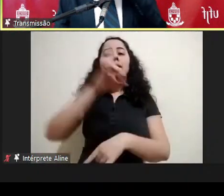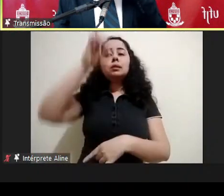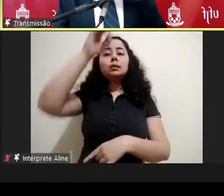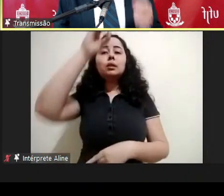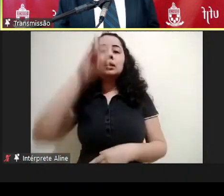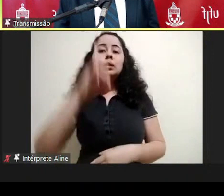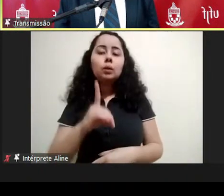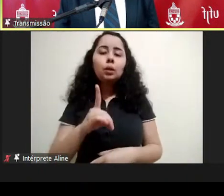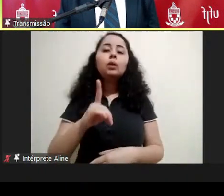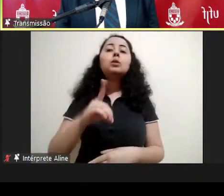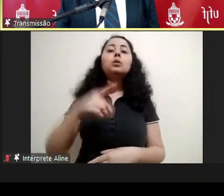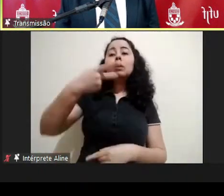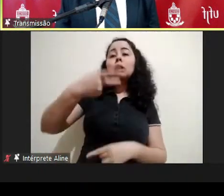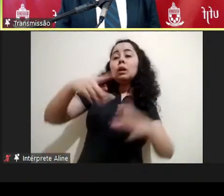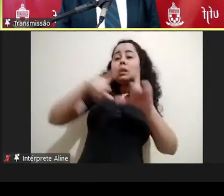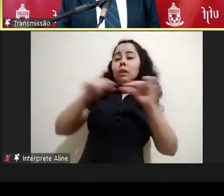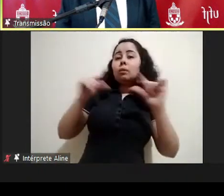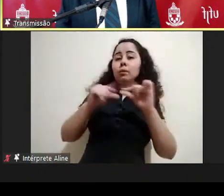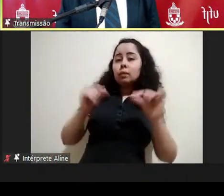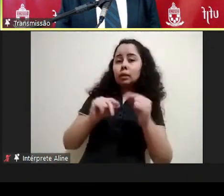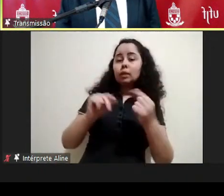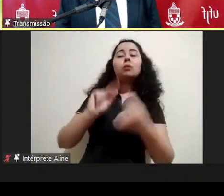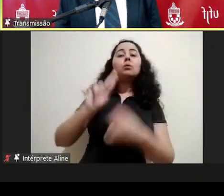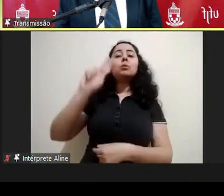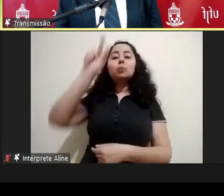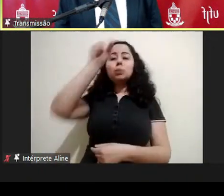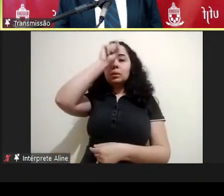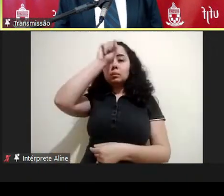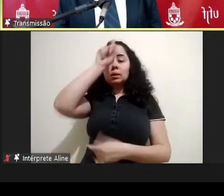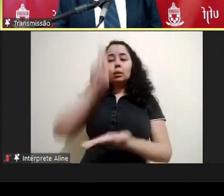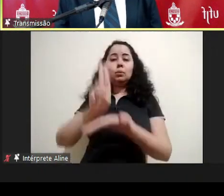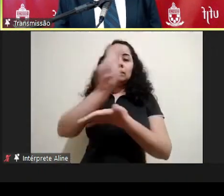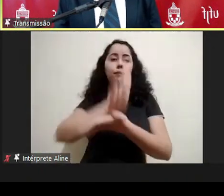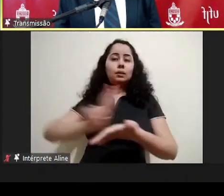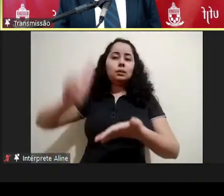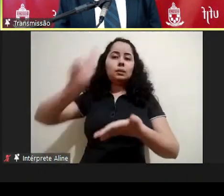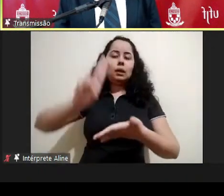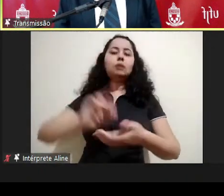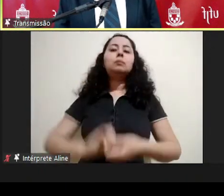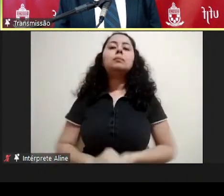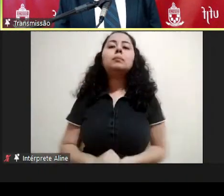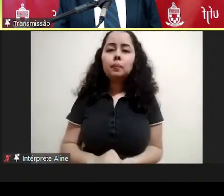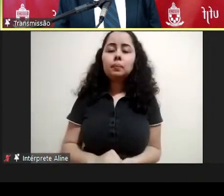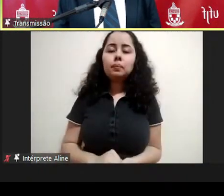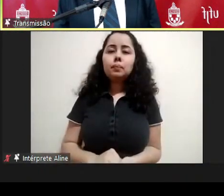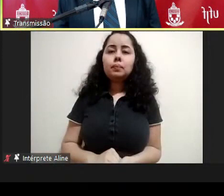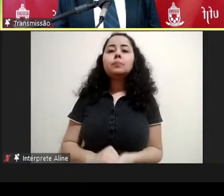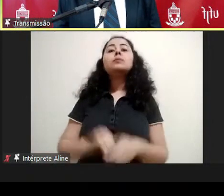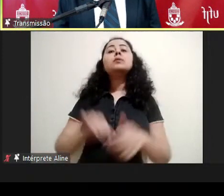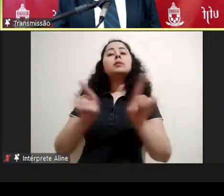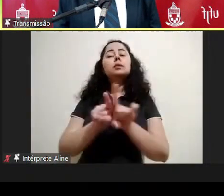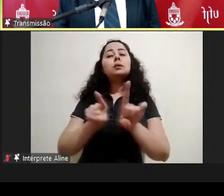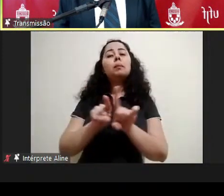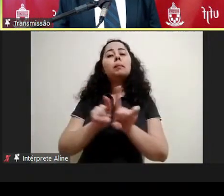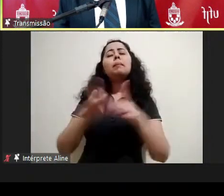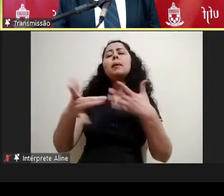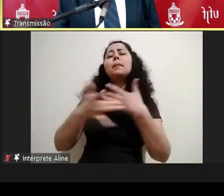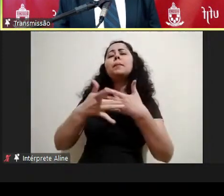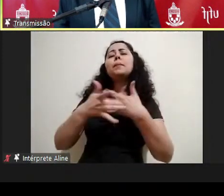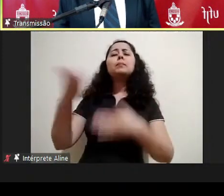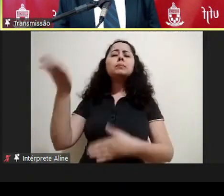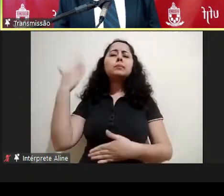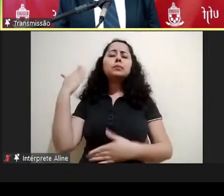a 2017. Como médico do antigo INAMPES, fundou o Ambulatório de